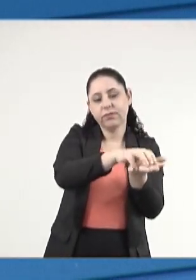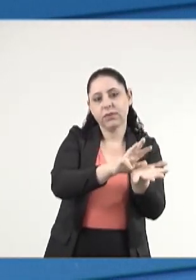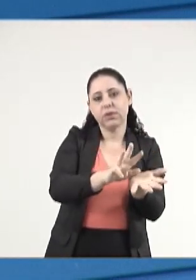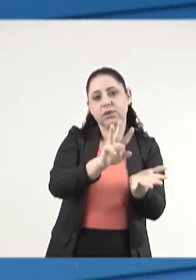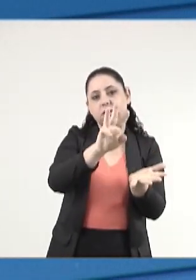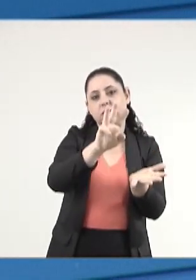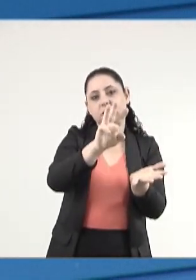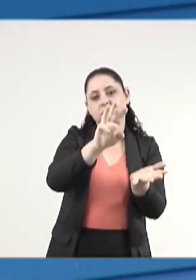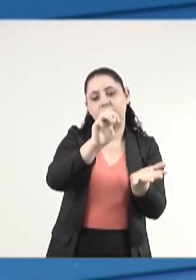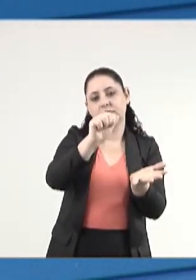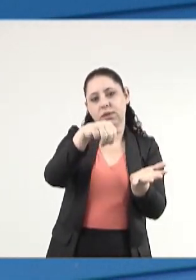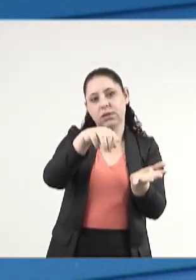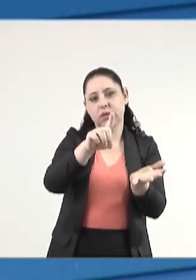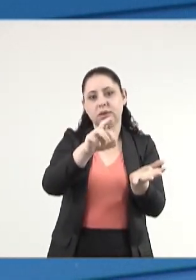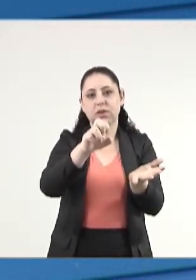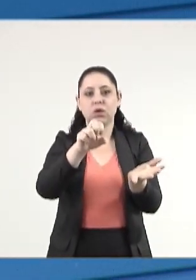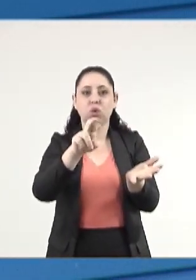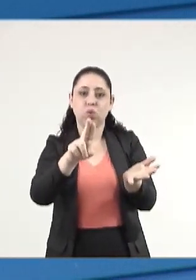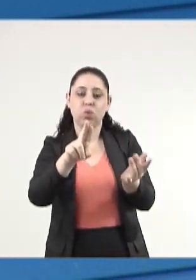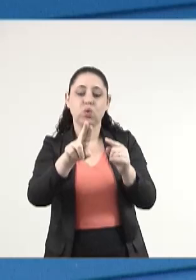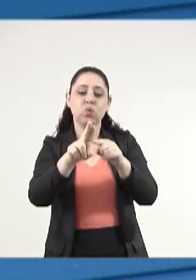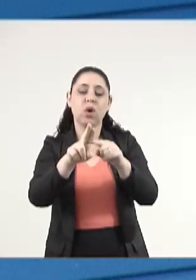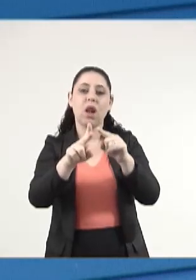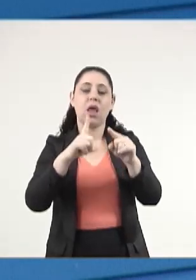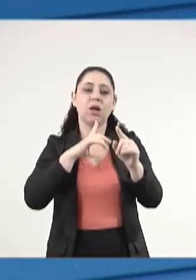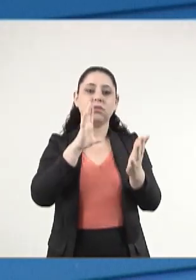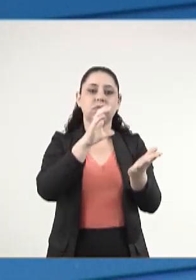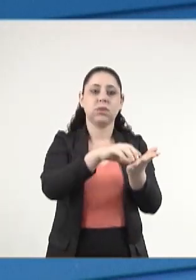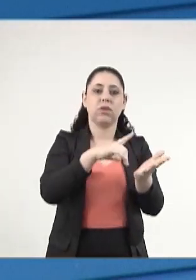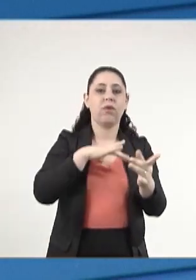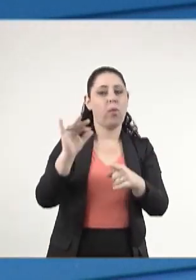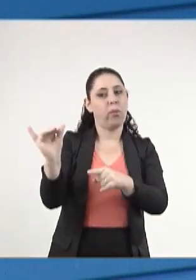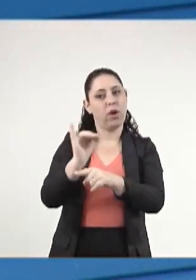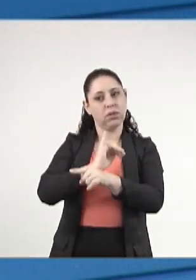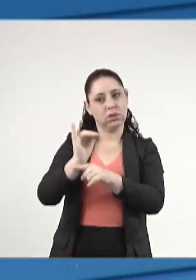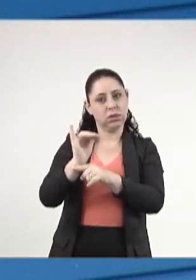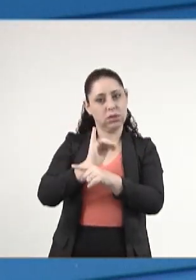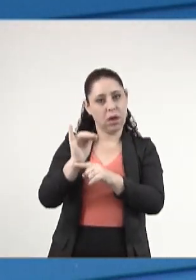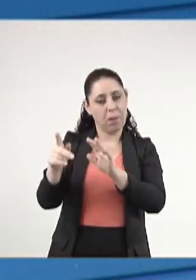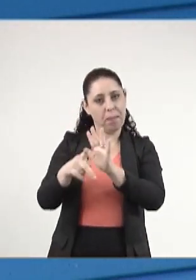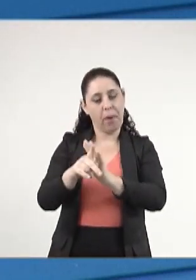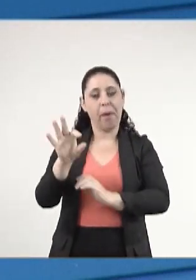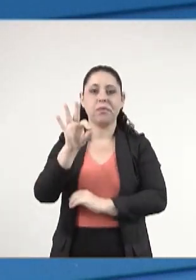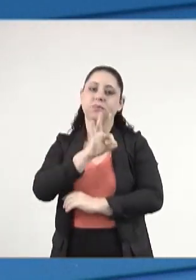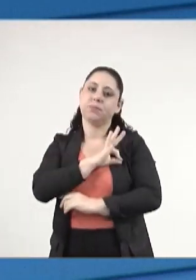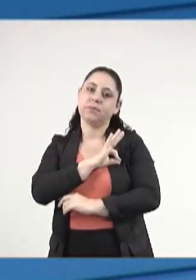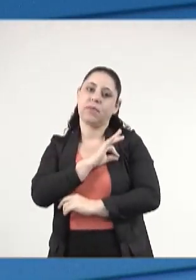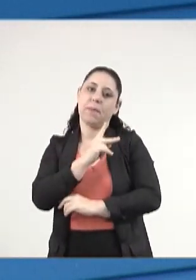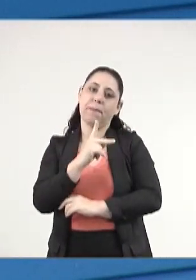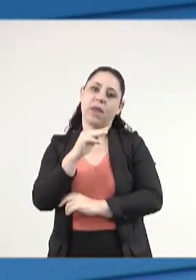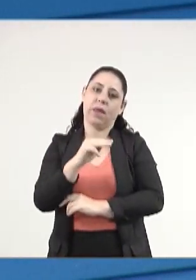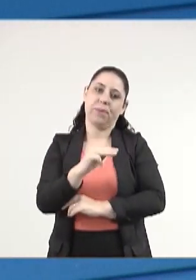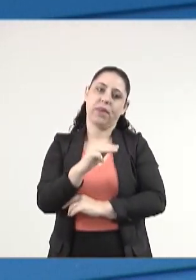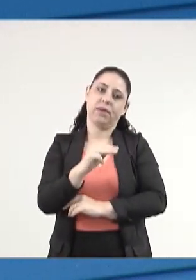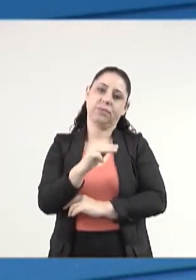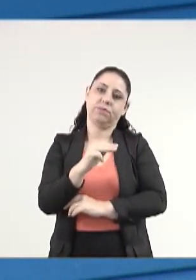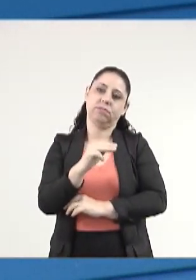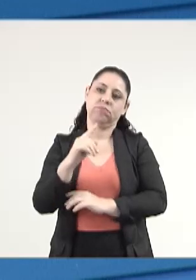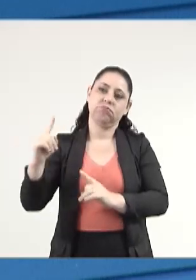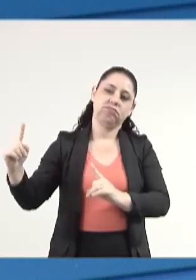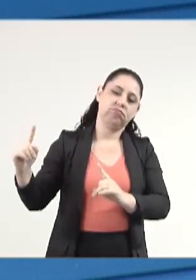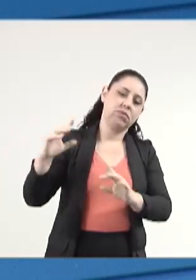Nhanderu Marangatu, e nós tivemos uma ação da Polícia Militar para